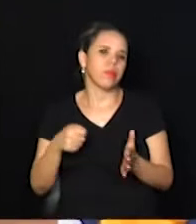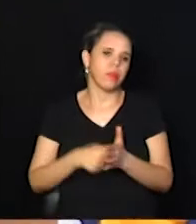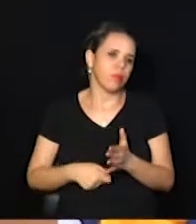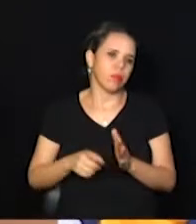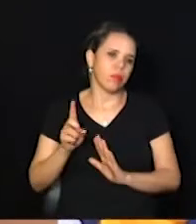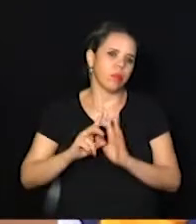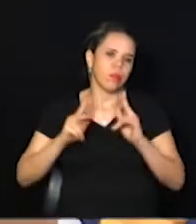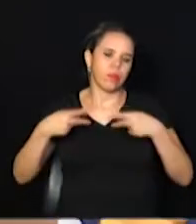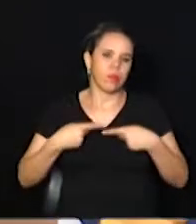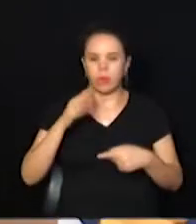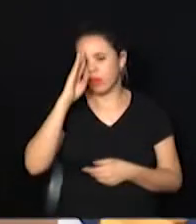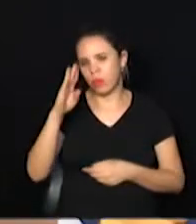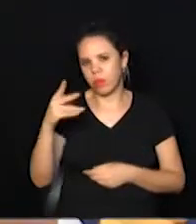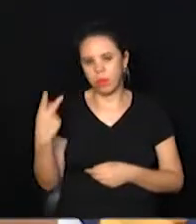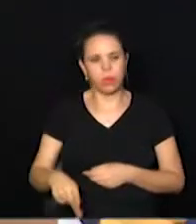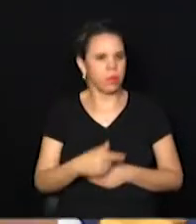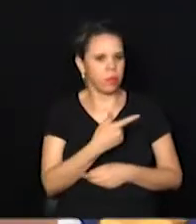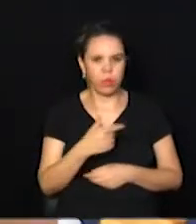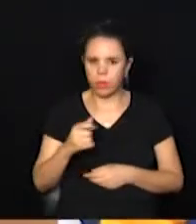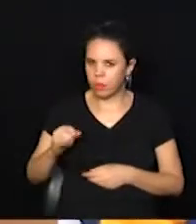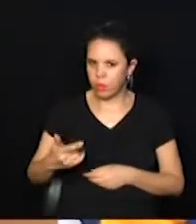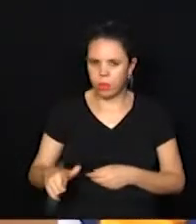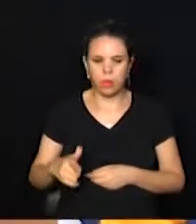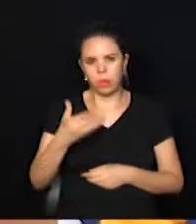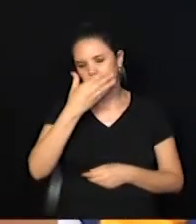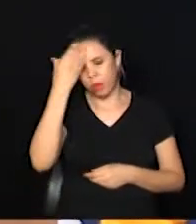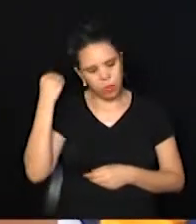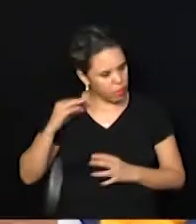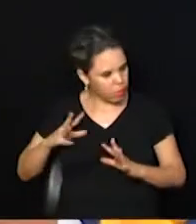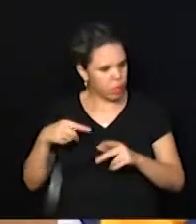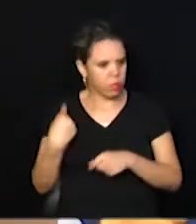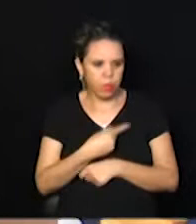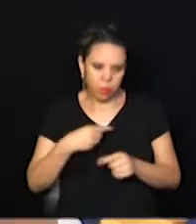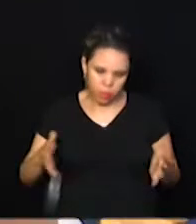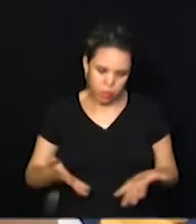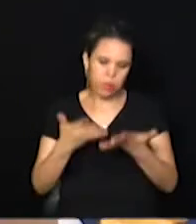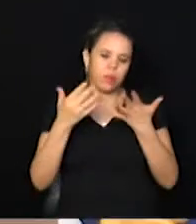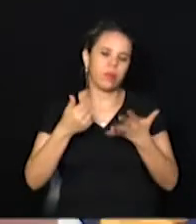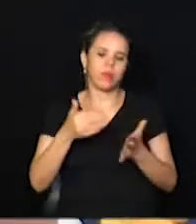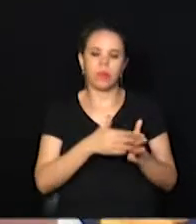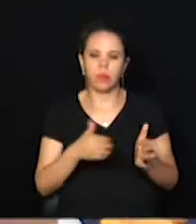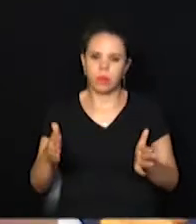humanos é fundamental. Sem ela, a gente se esquece do que nos motivou a dar os primeiros passos da caminhada.